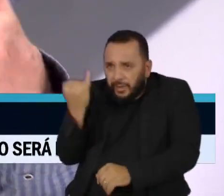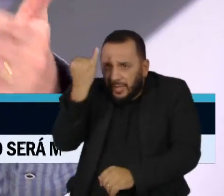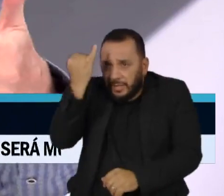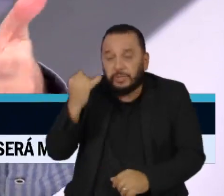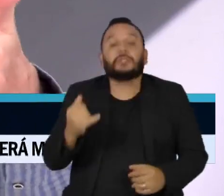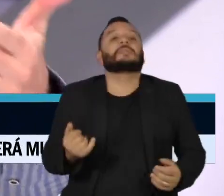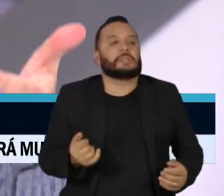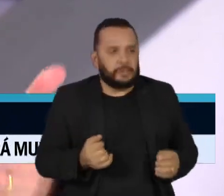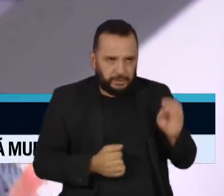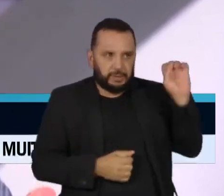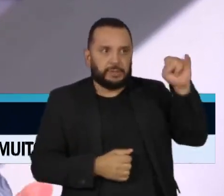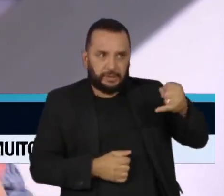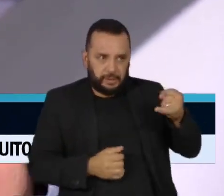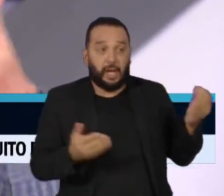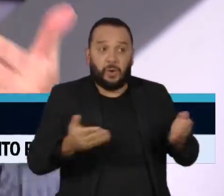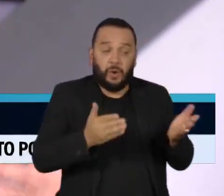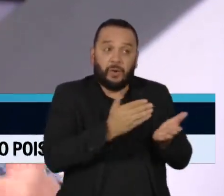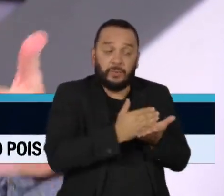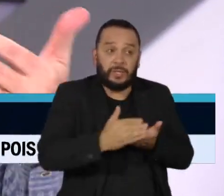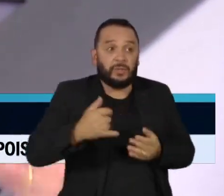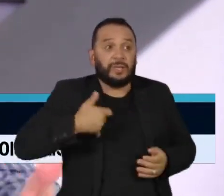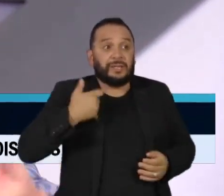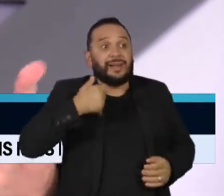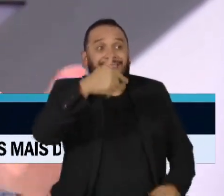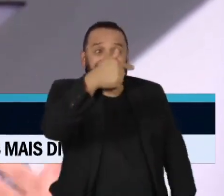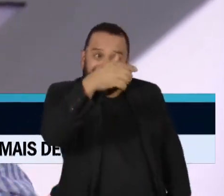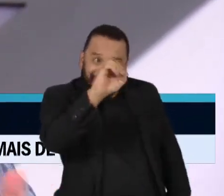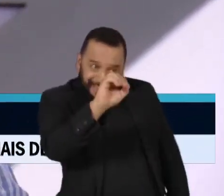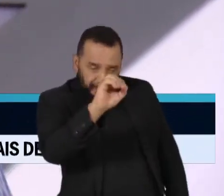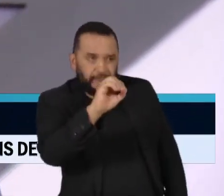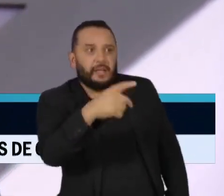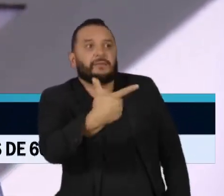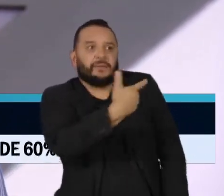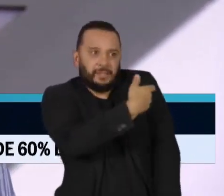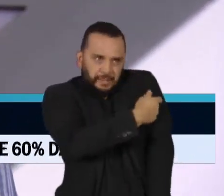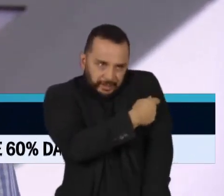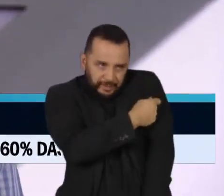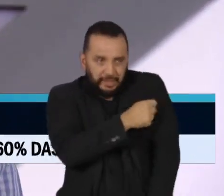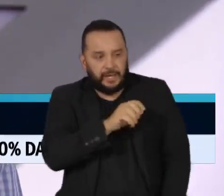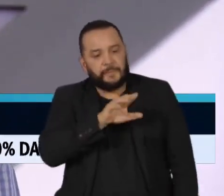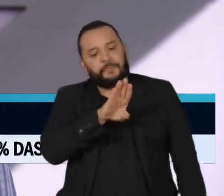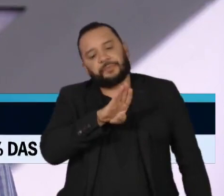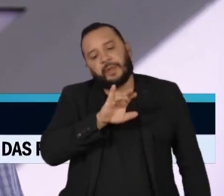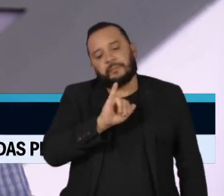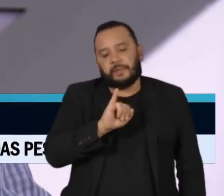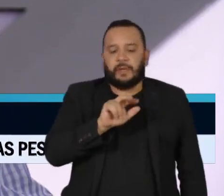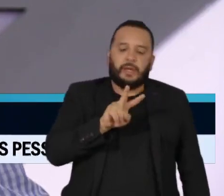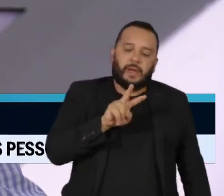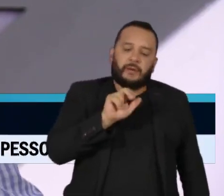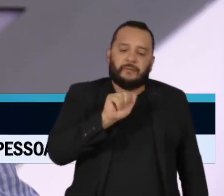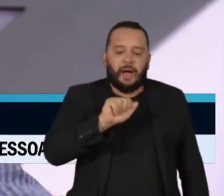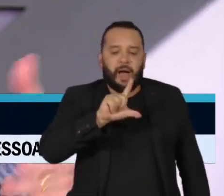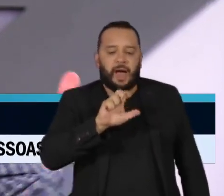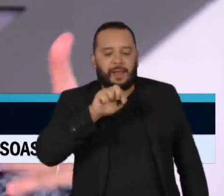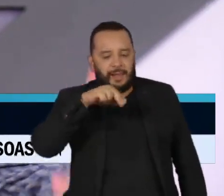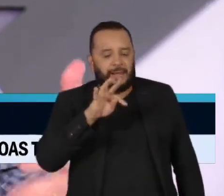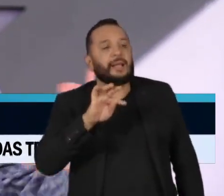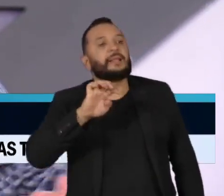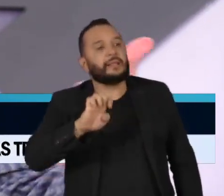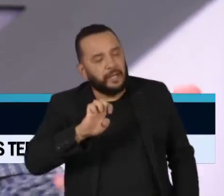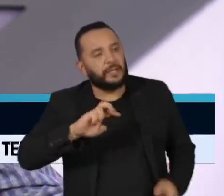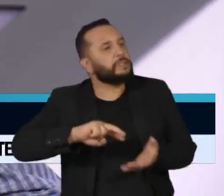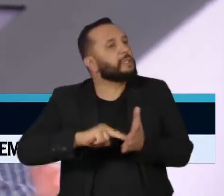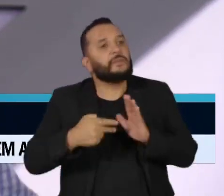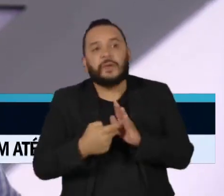se baixar progressivamente, vai ter vacina para todo mundo. Qual que é a grande importância? É que a bivalente, como já